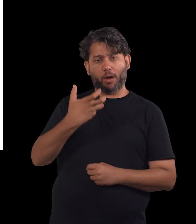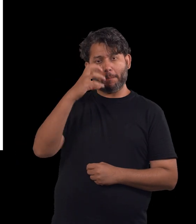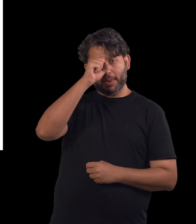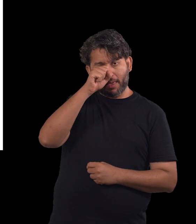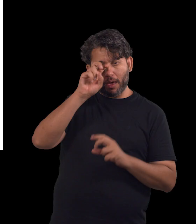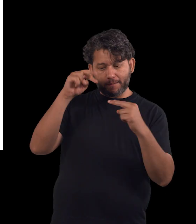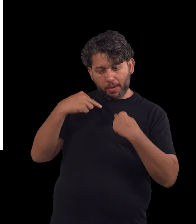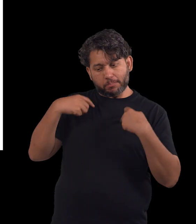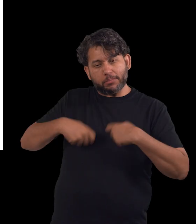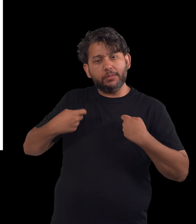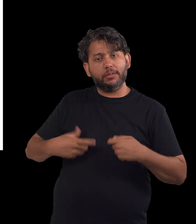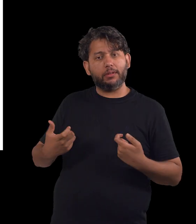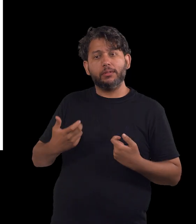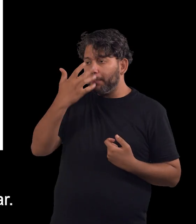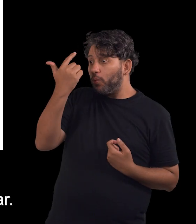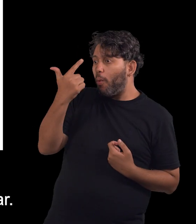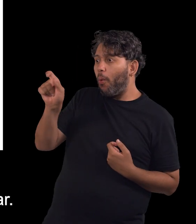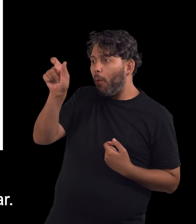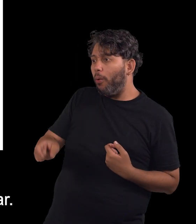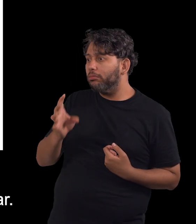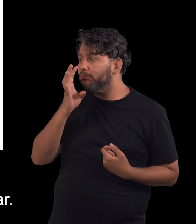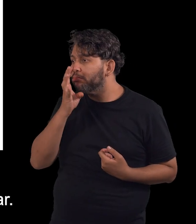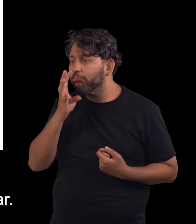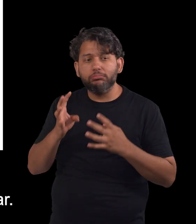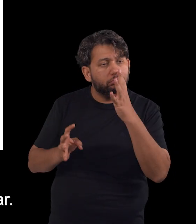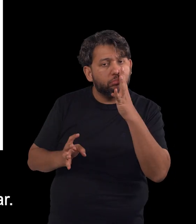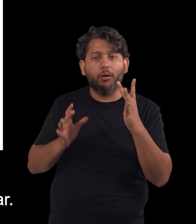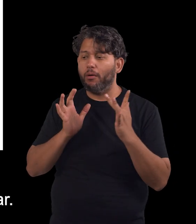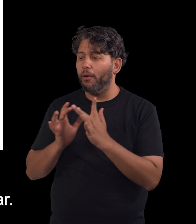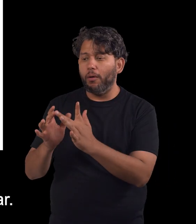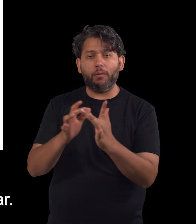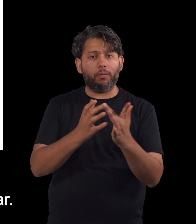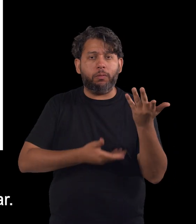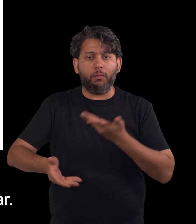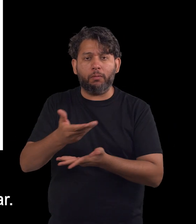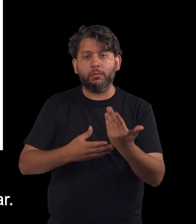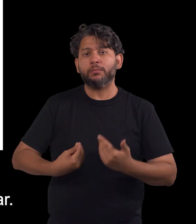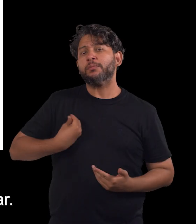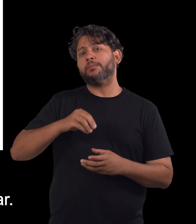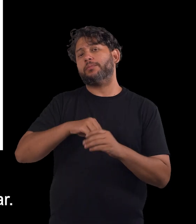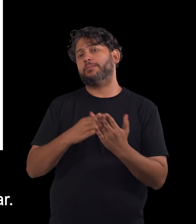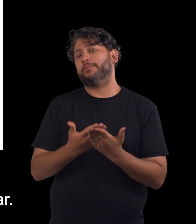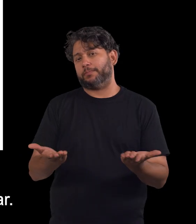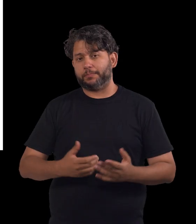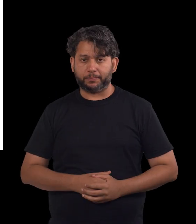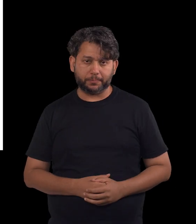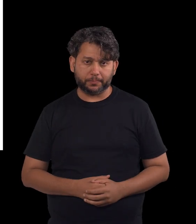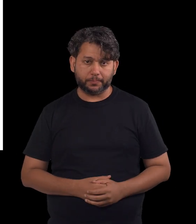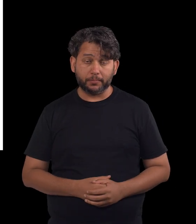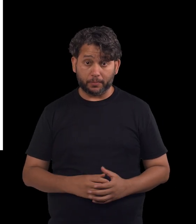aprender envolve também olhar para si, para o outro e para as relações que se estabelecem no cotidiano